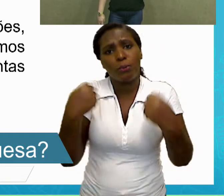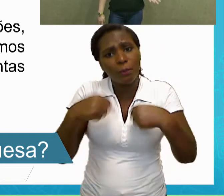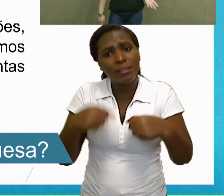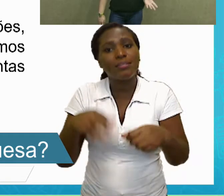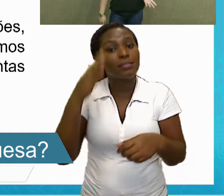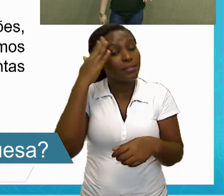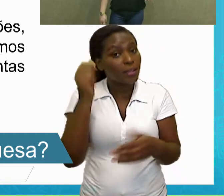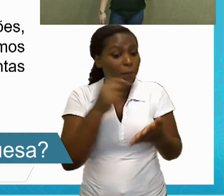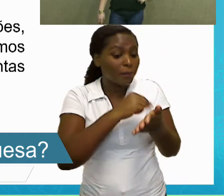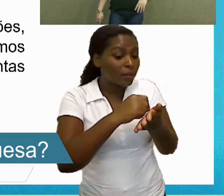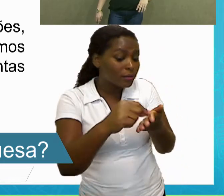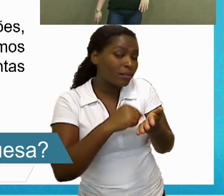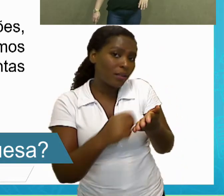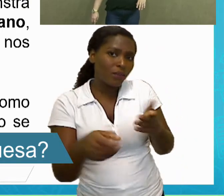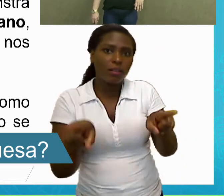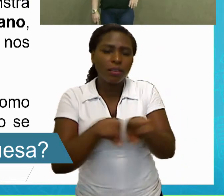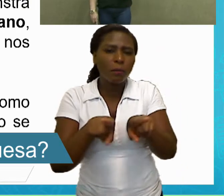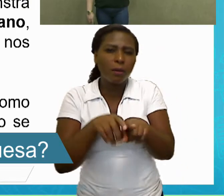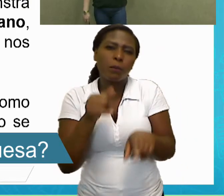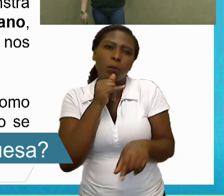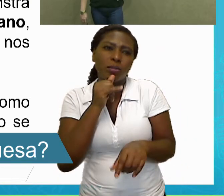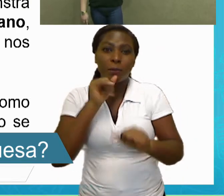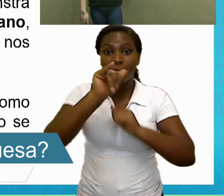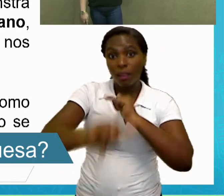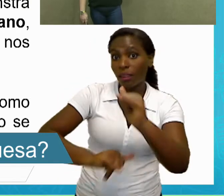da internet, por exemplo.